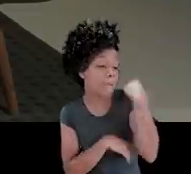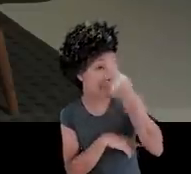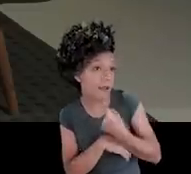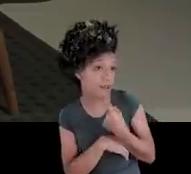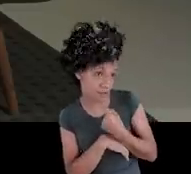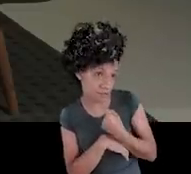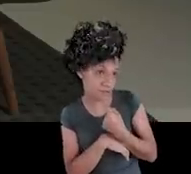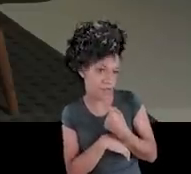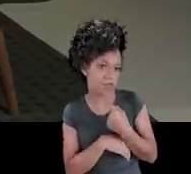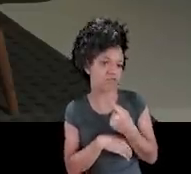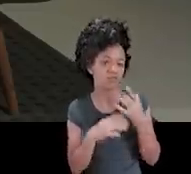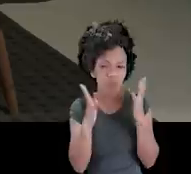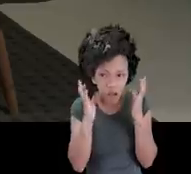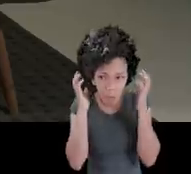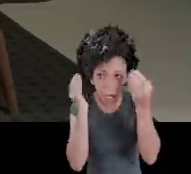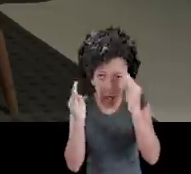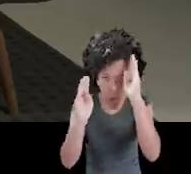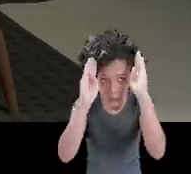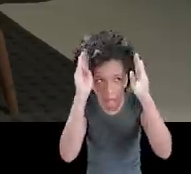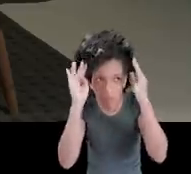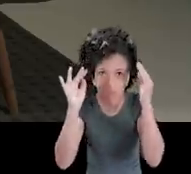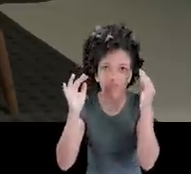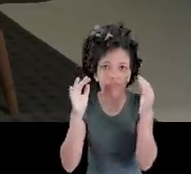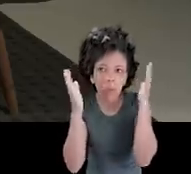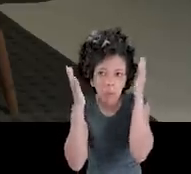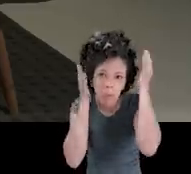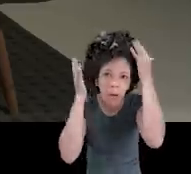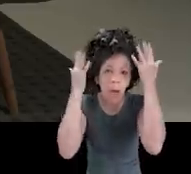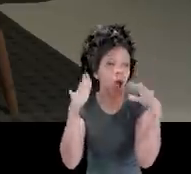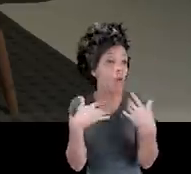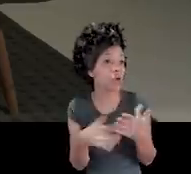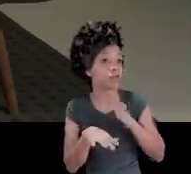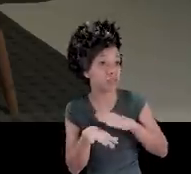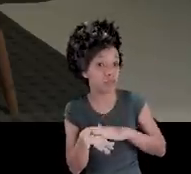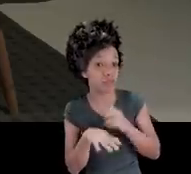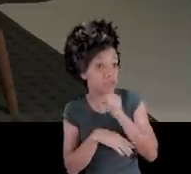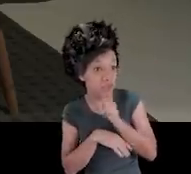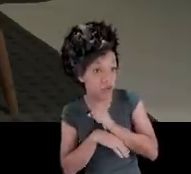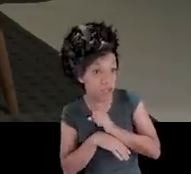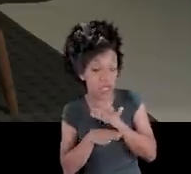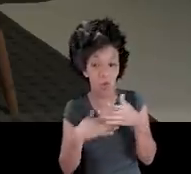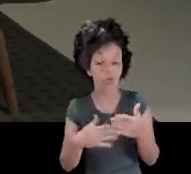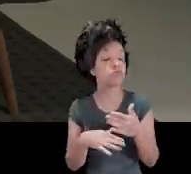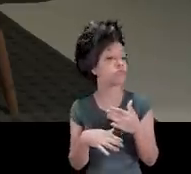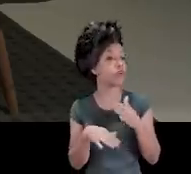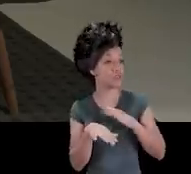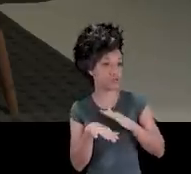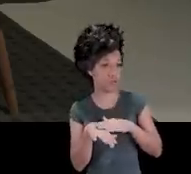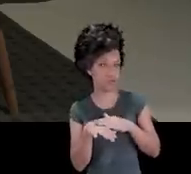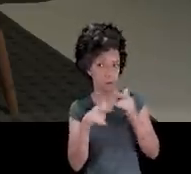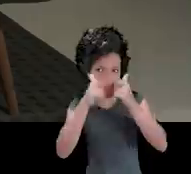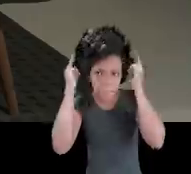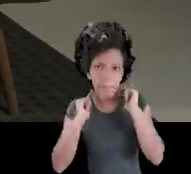do cabelo acabando e você querendo dar aquelas. Quando você faz. Envelhece. Quando você faz a cabeça assim, tem